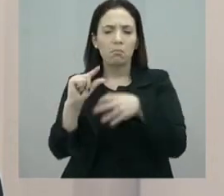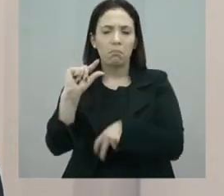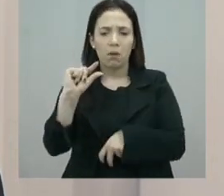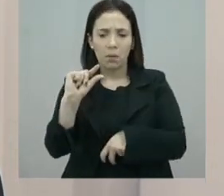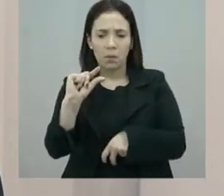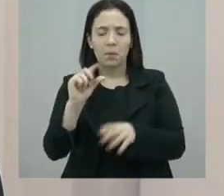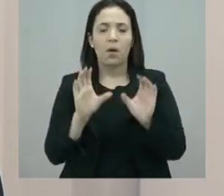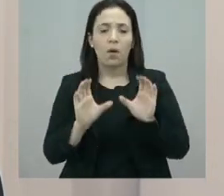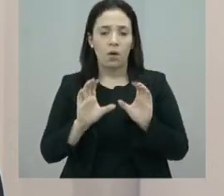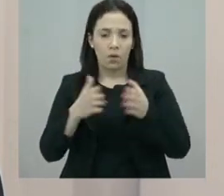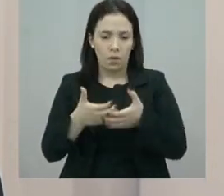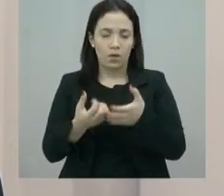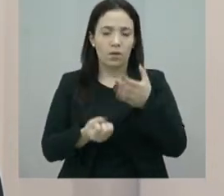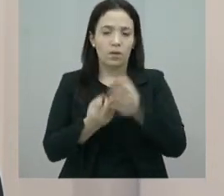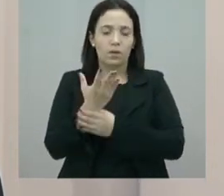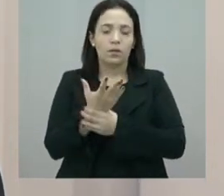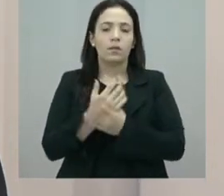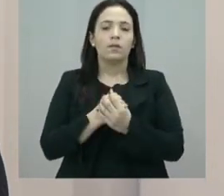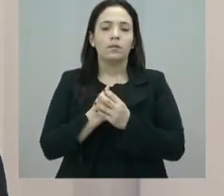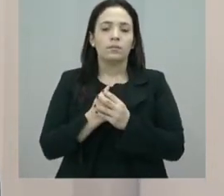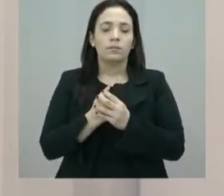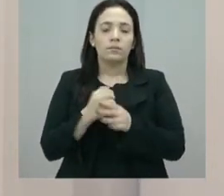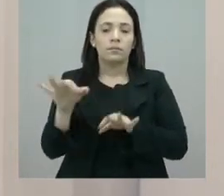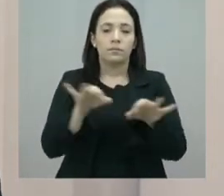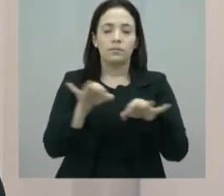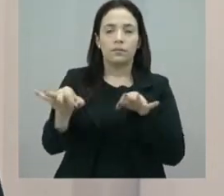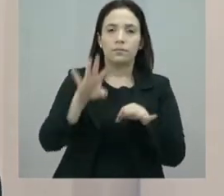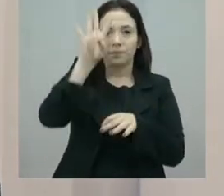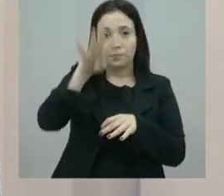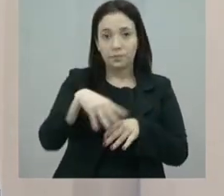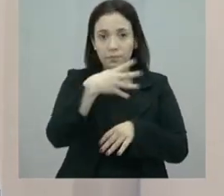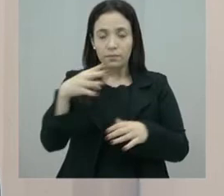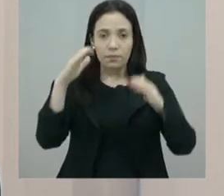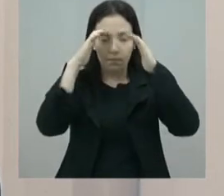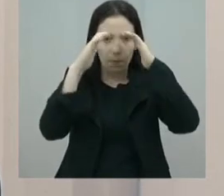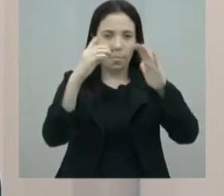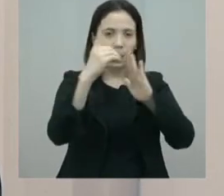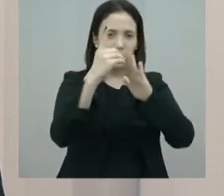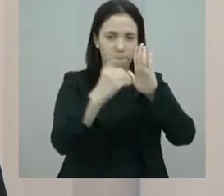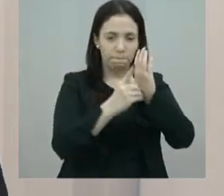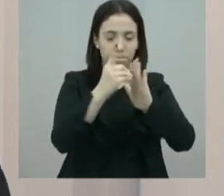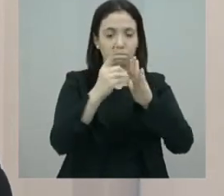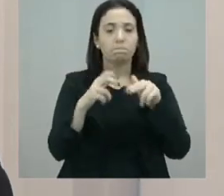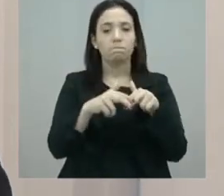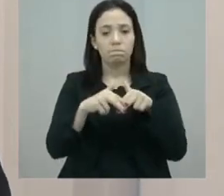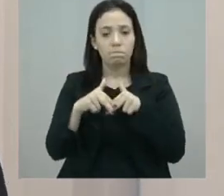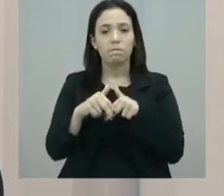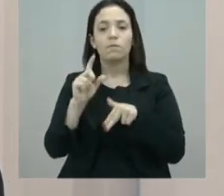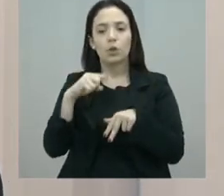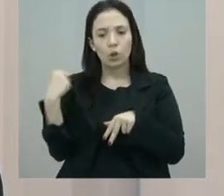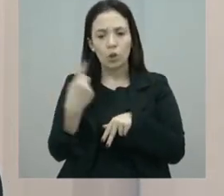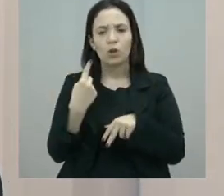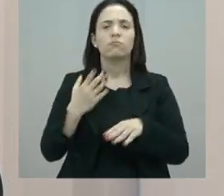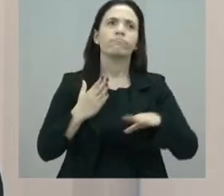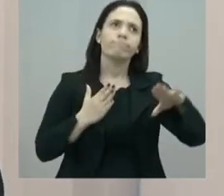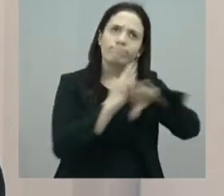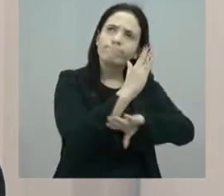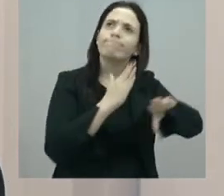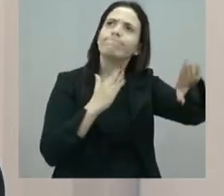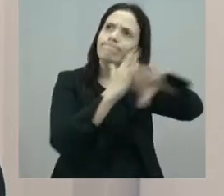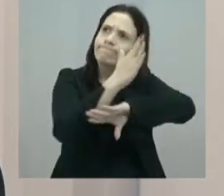e criaram o fluxo de atendimento que esse decreto e essa lei prevêem. Por isso que nós andamos pelo Ceará,